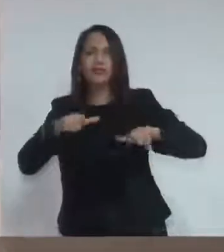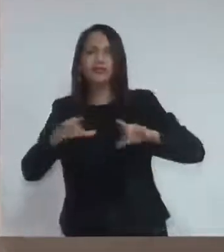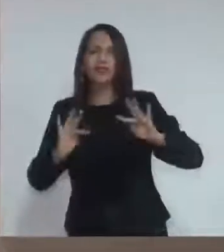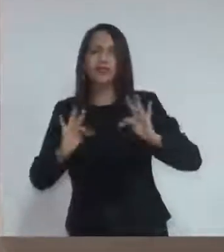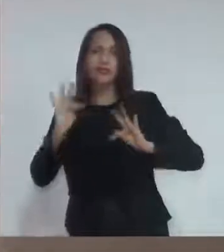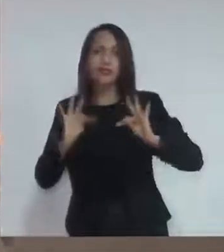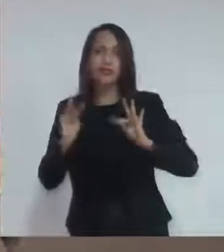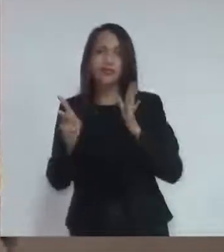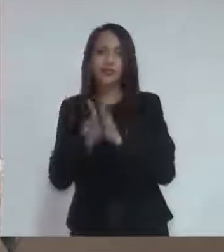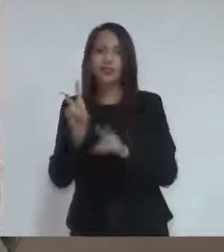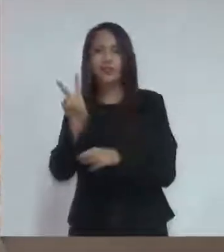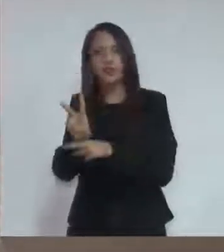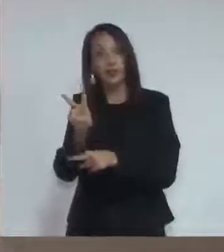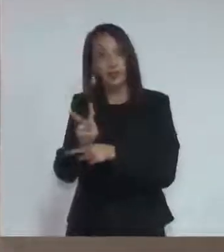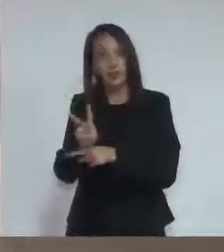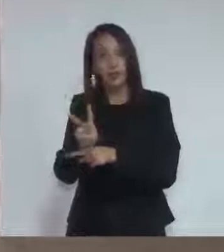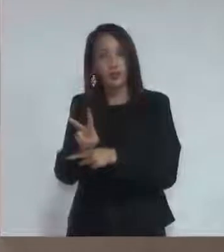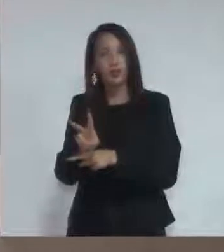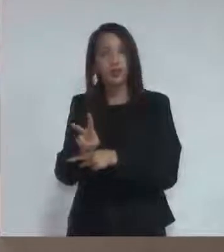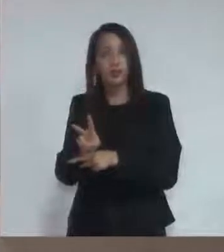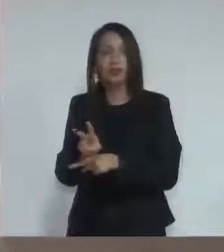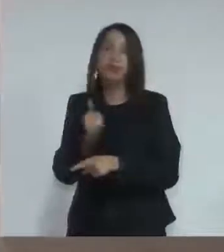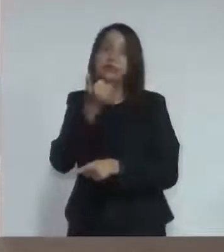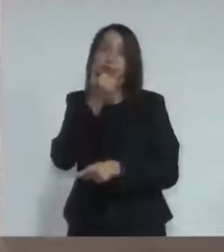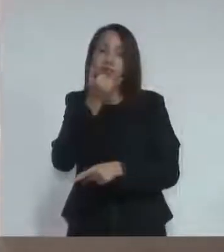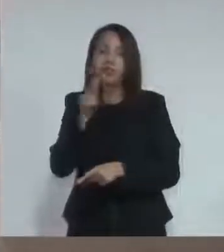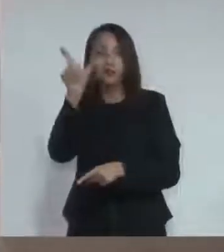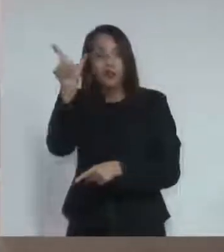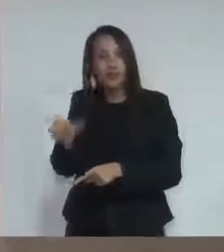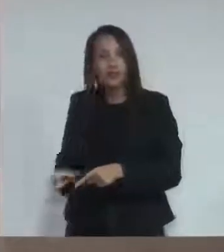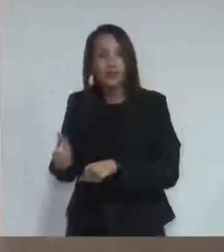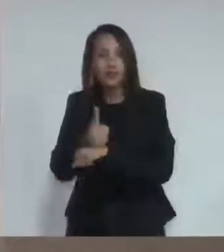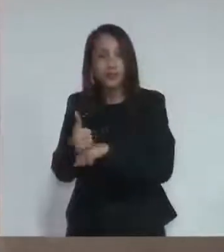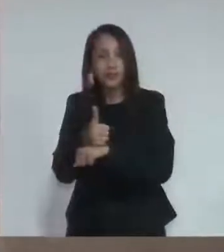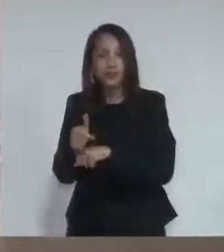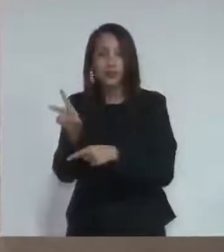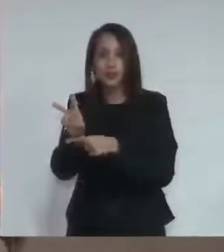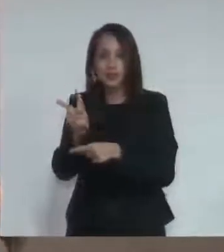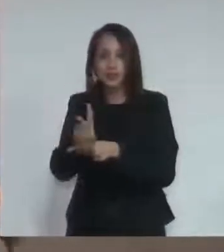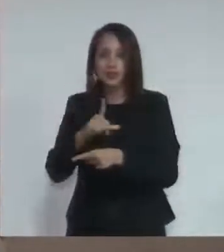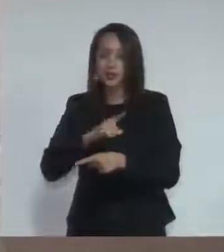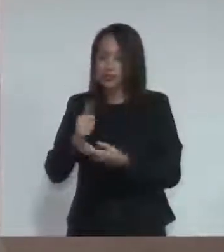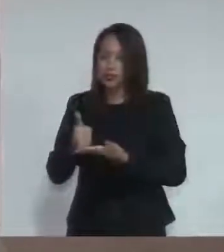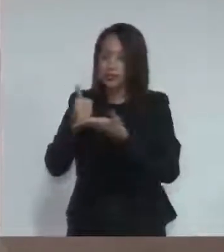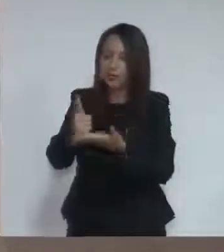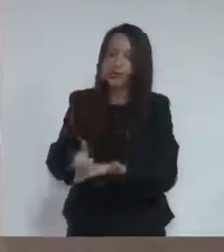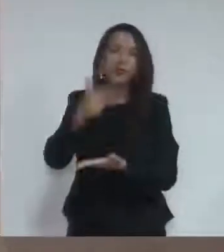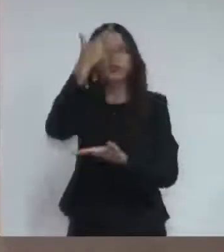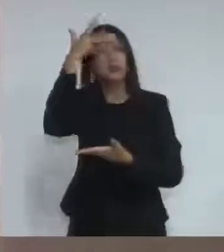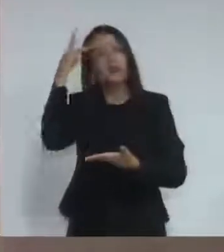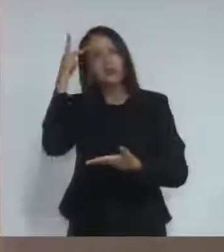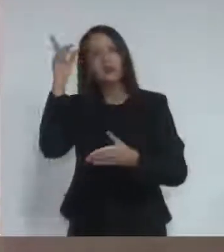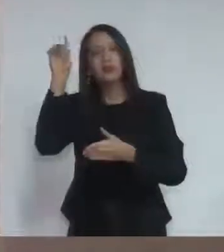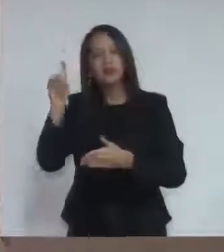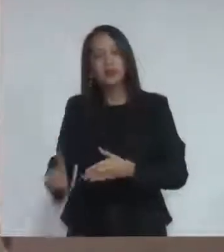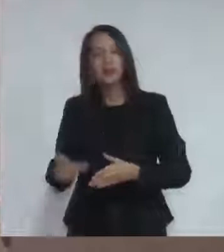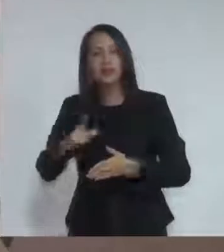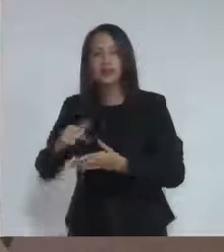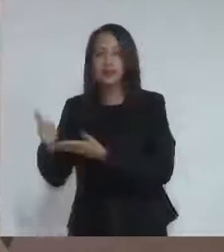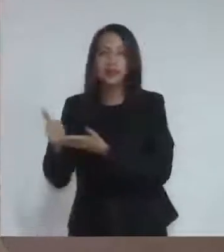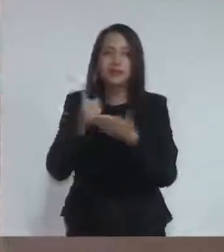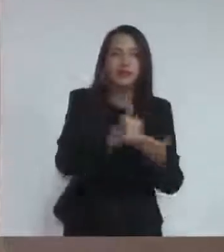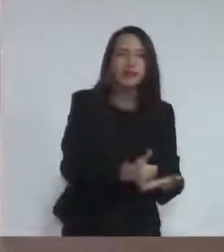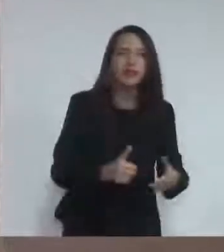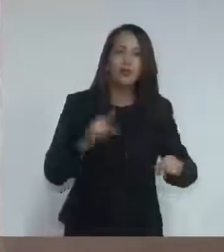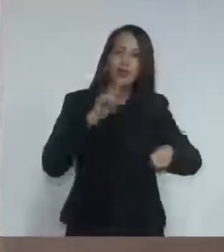técnico de cuidador. O cuidador, especificamente, vai ajudar uma criança com deficiência a ir no banheiro, fazer a sua